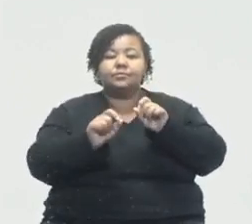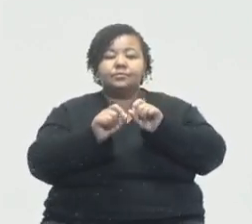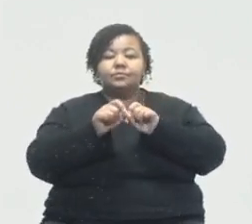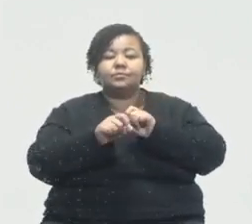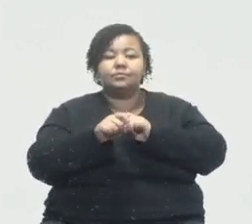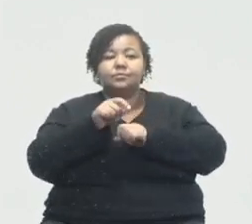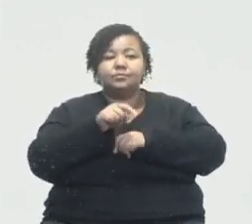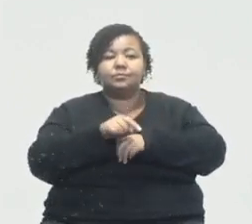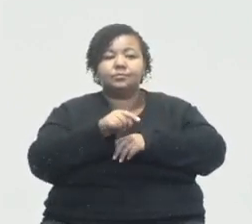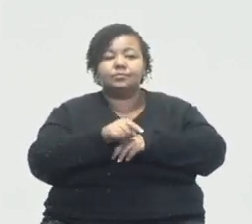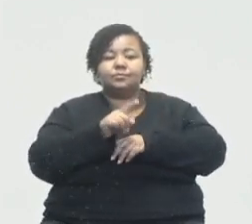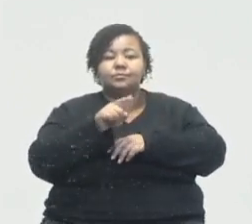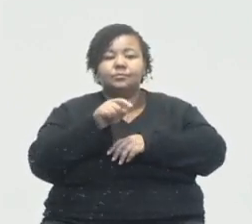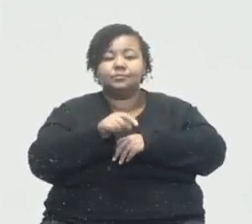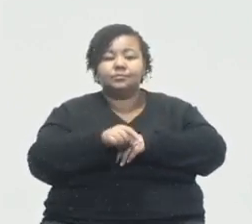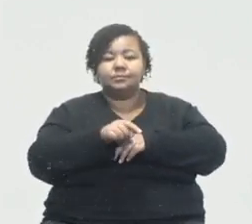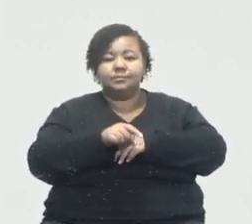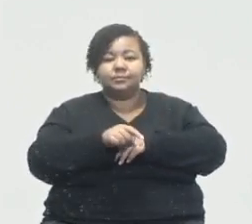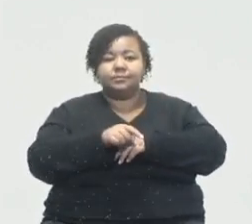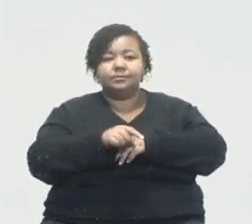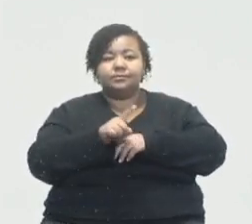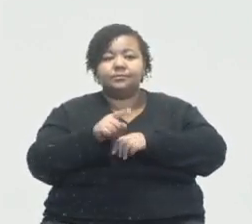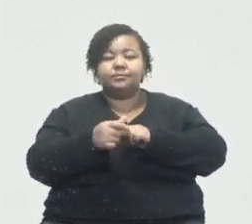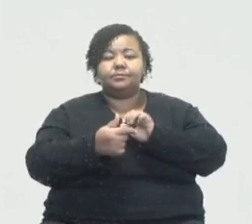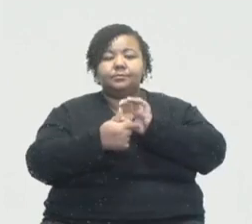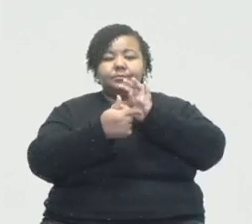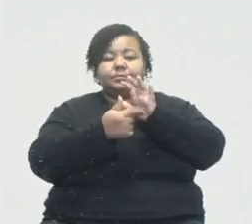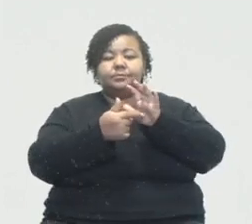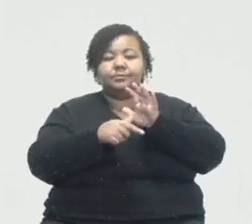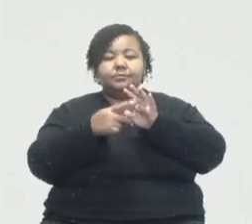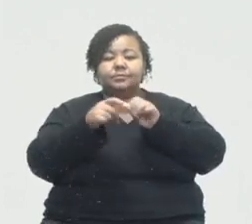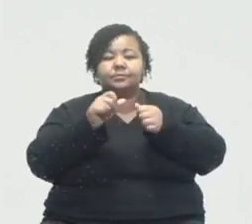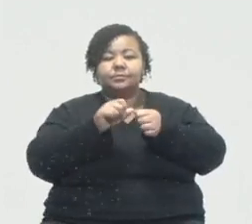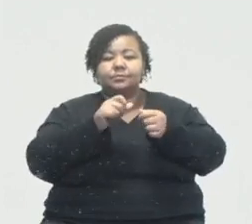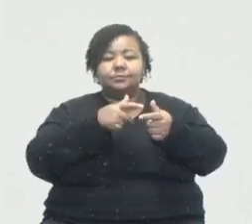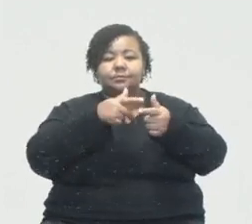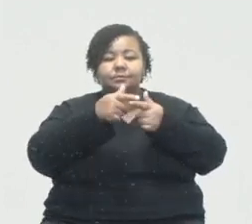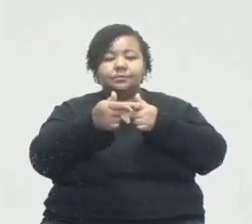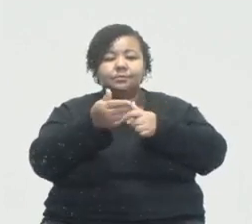Que este aqui apresenta a solução